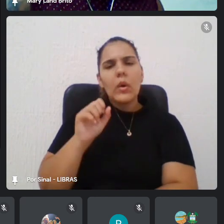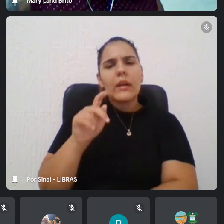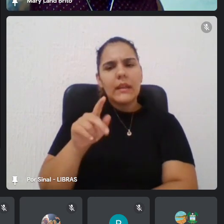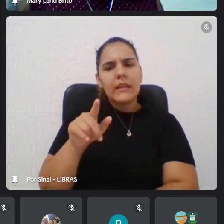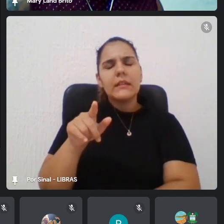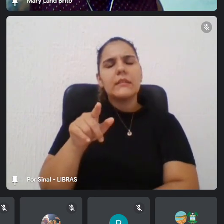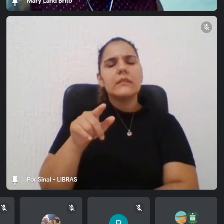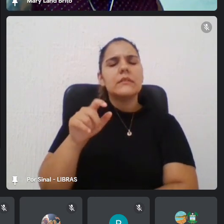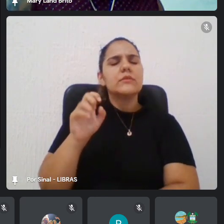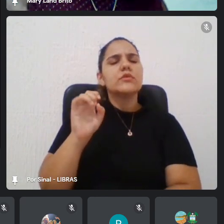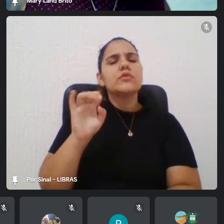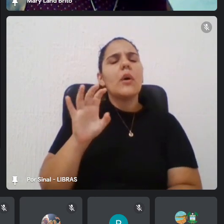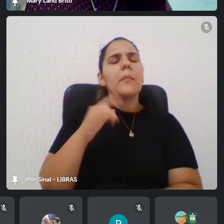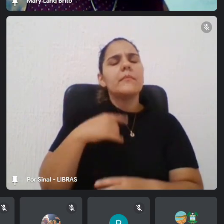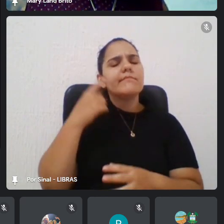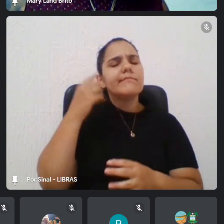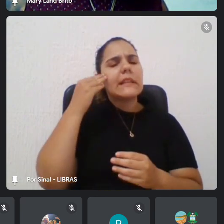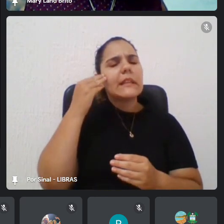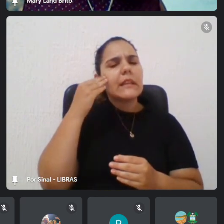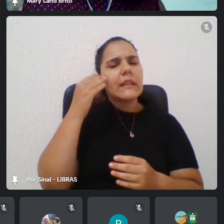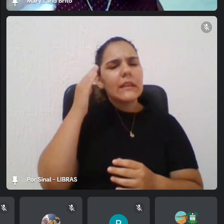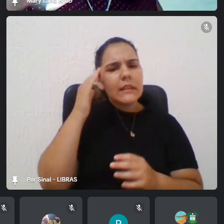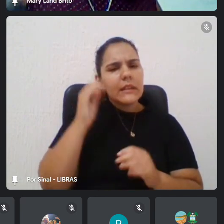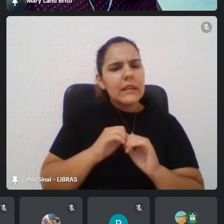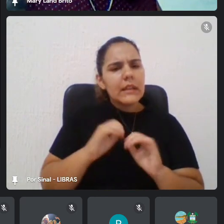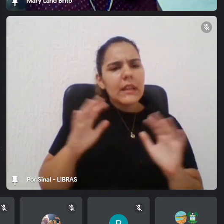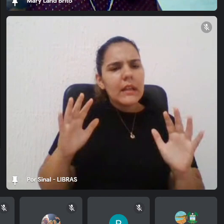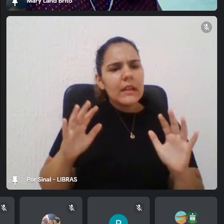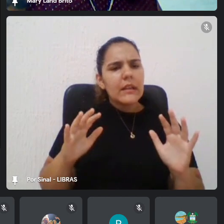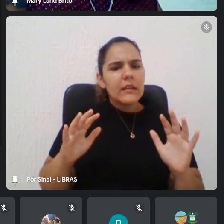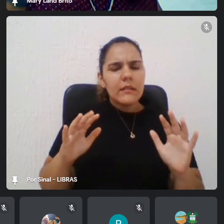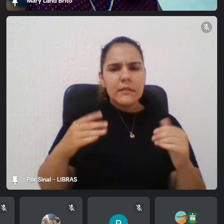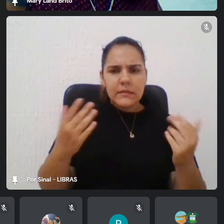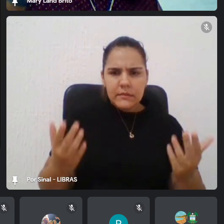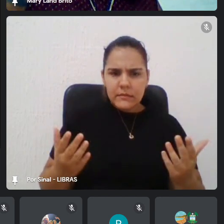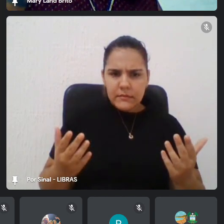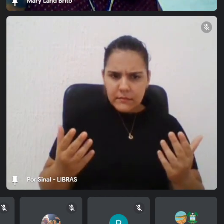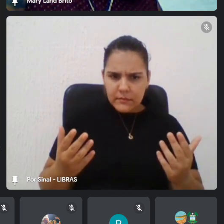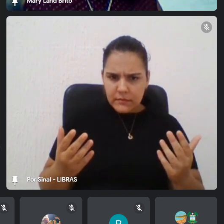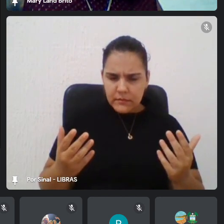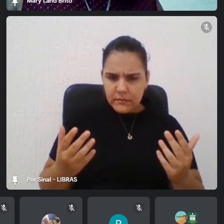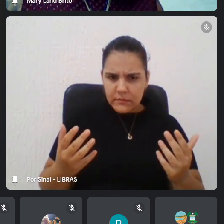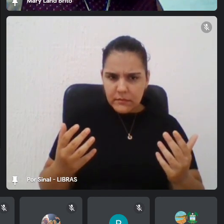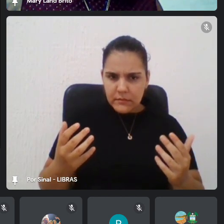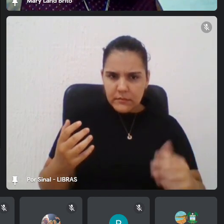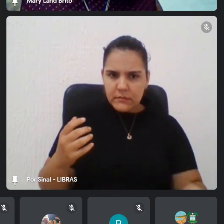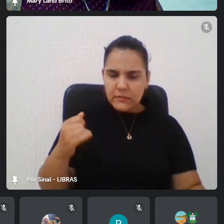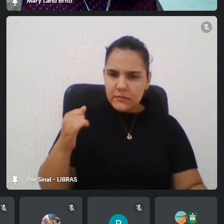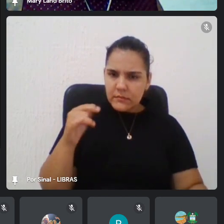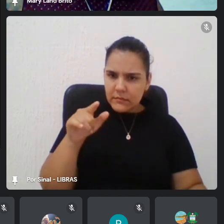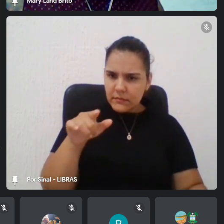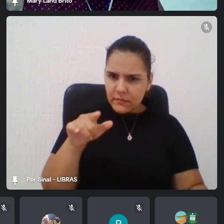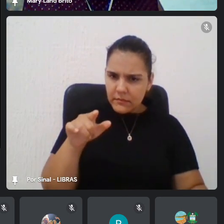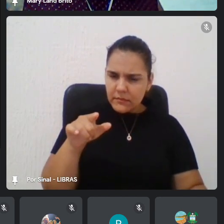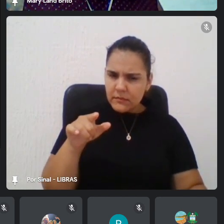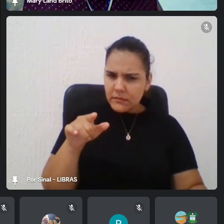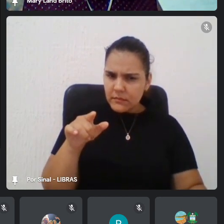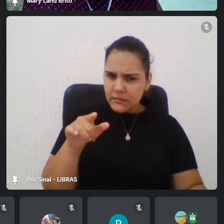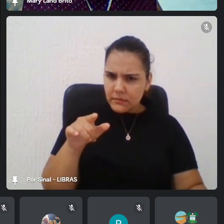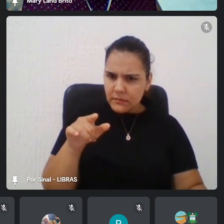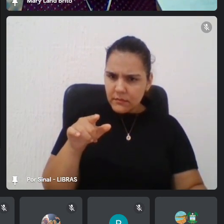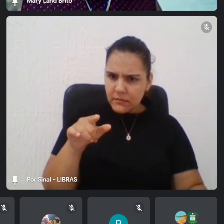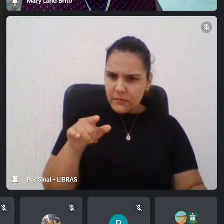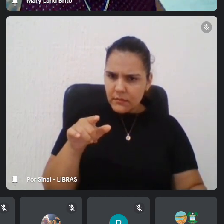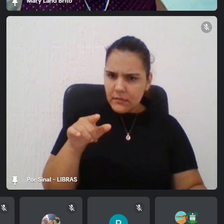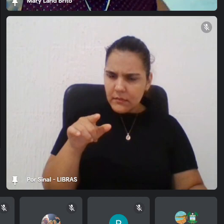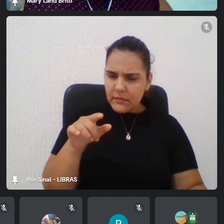o que eu tinha falado anterior. Então, se está nesse momento de escuta, até por essa questão que